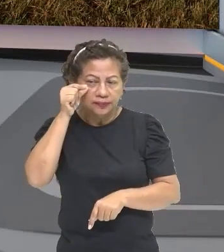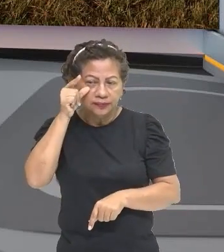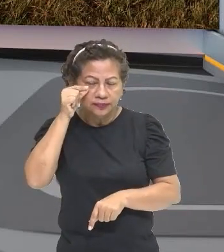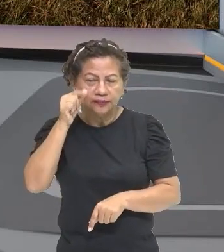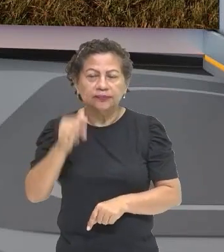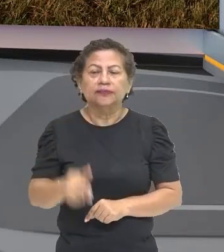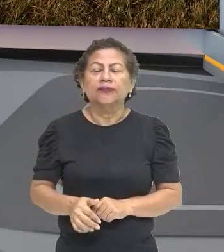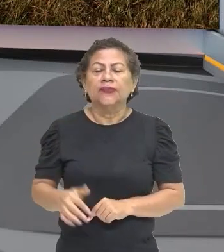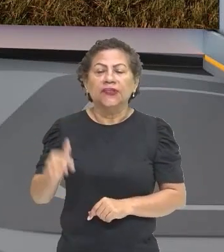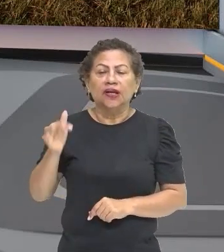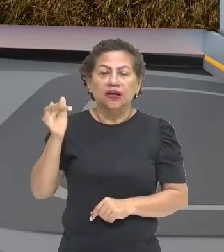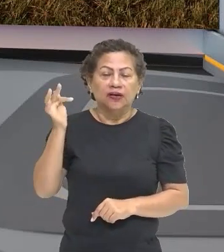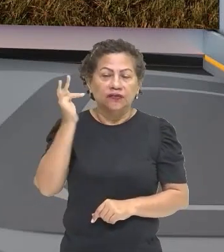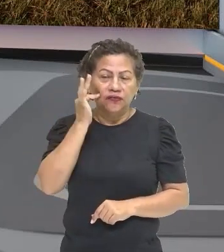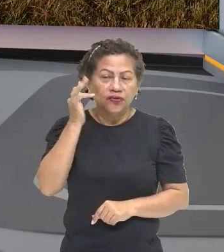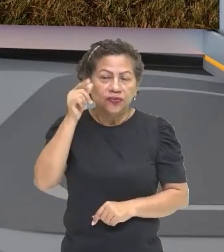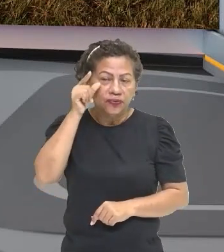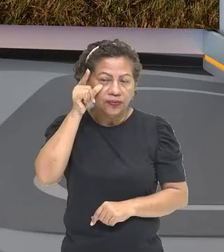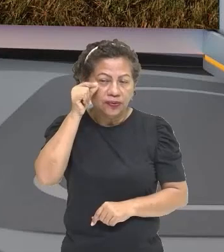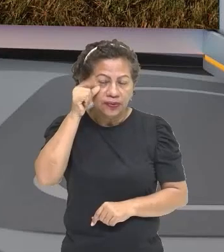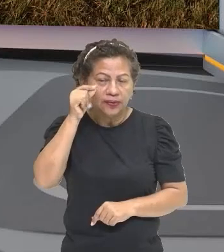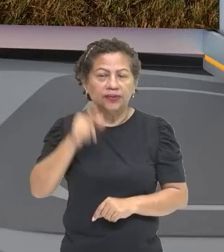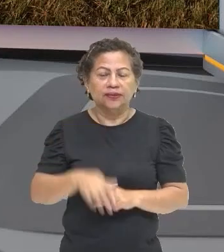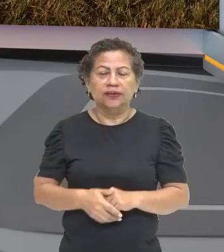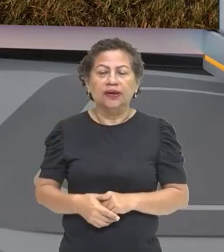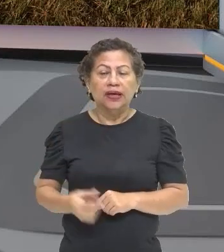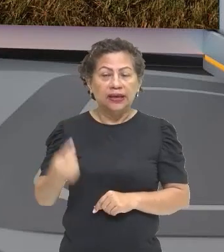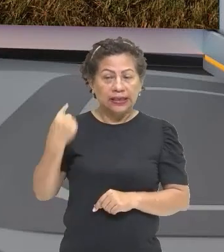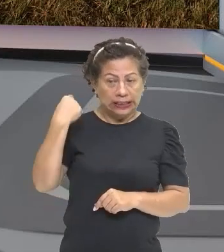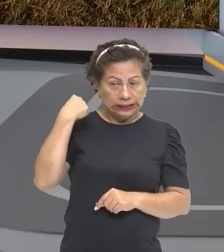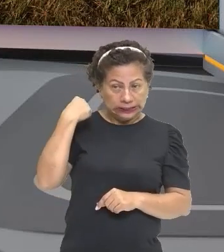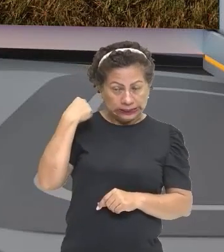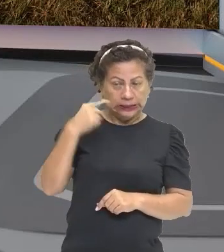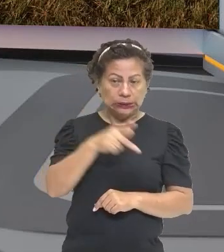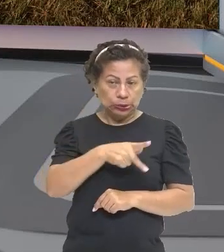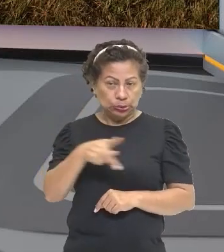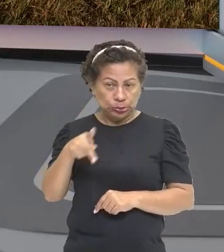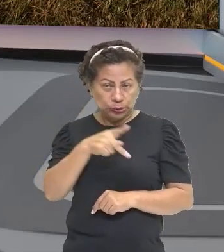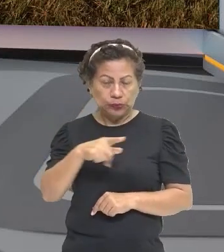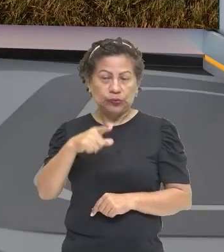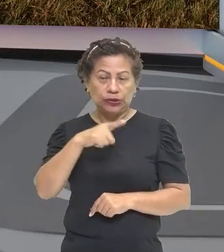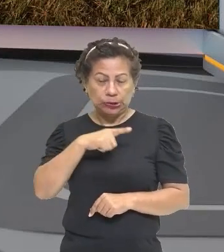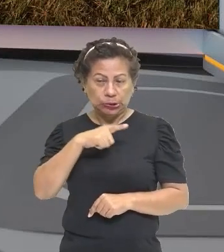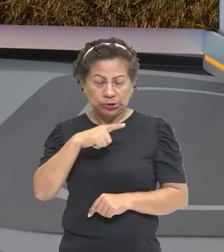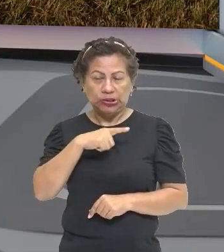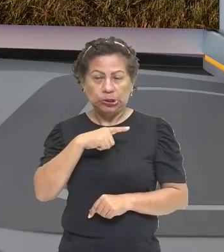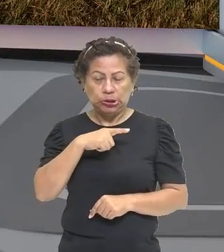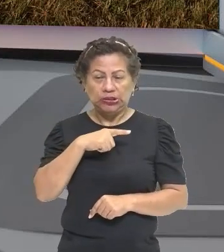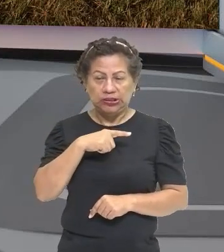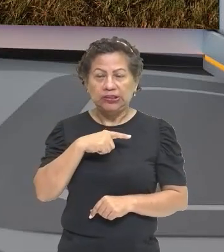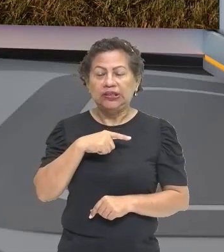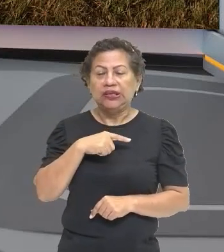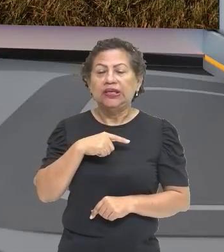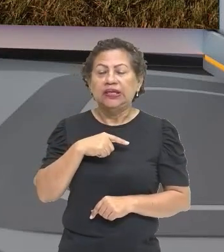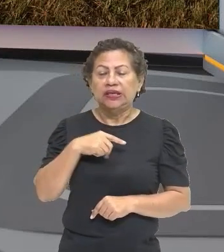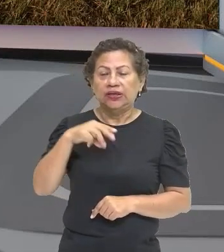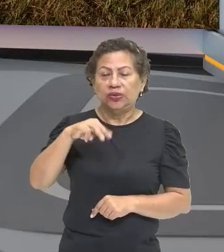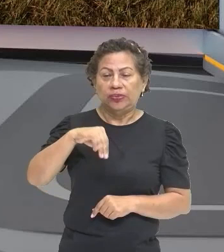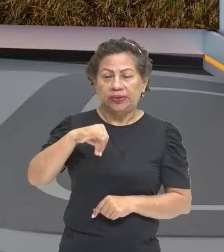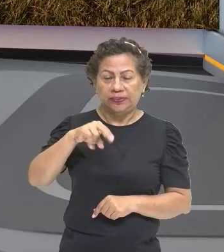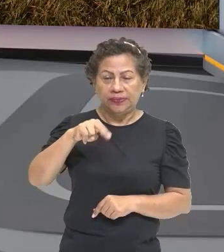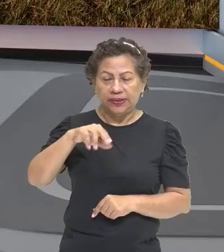ali, o cultivo do Guaraná que eu destaco. Atrás de mim a gente tem aqui uma mina de calcário. Também temos